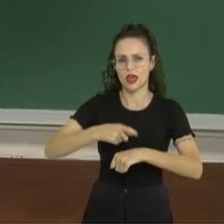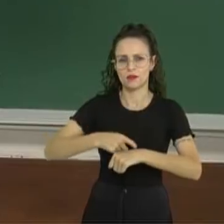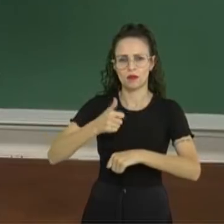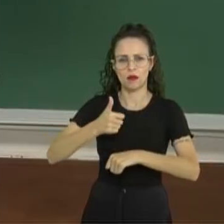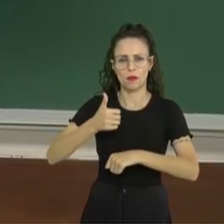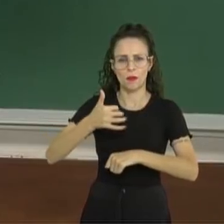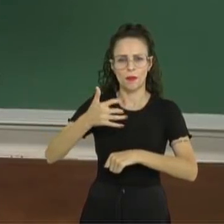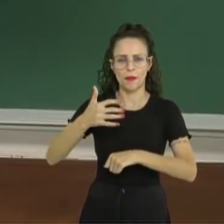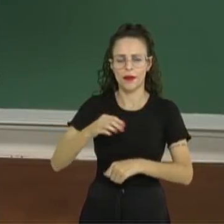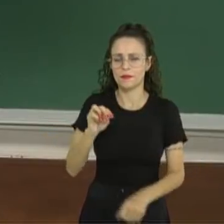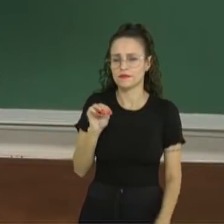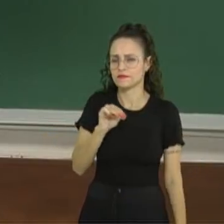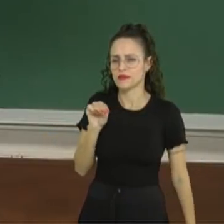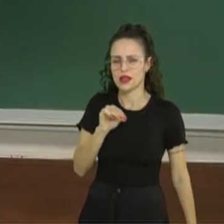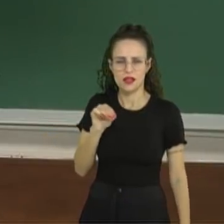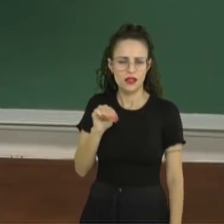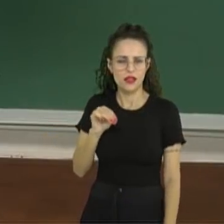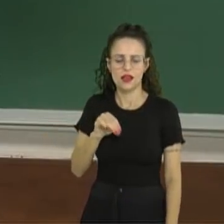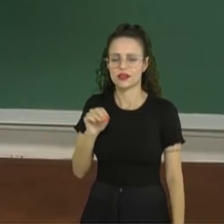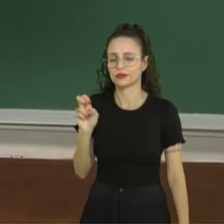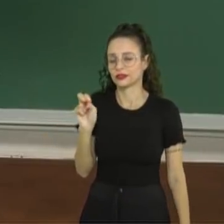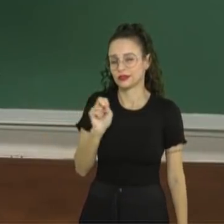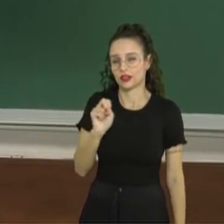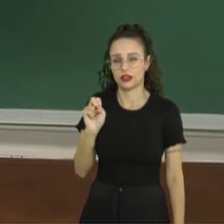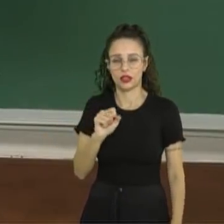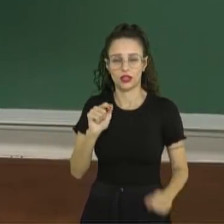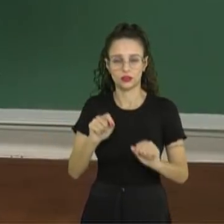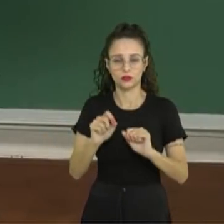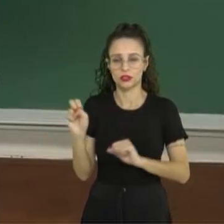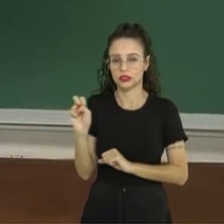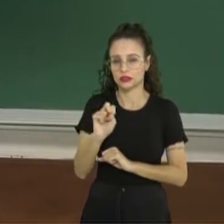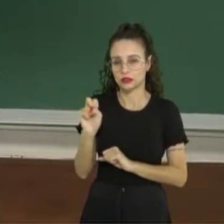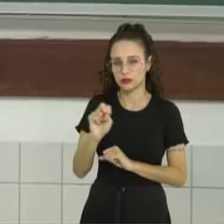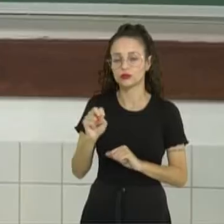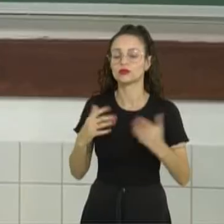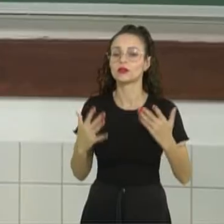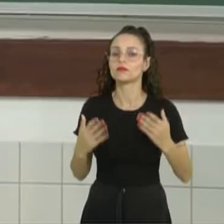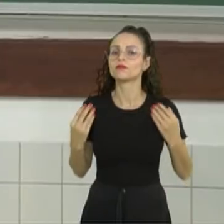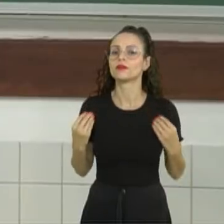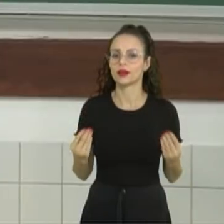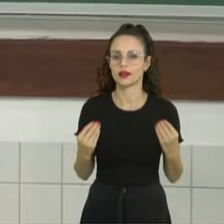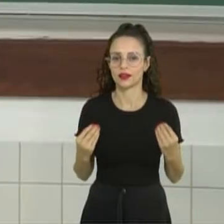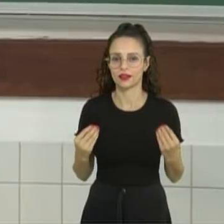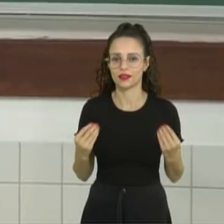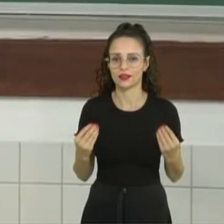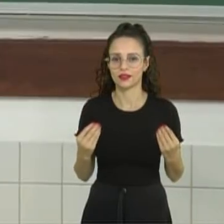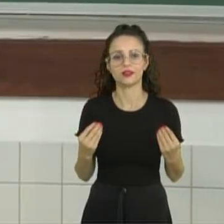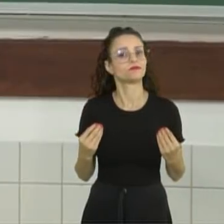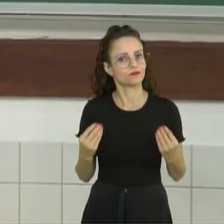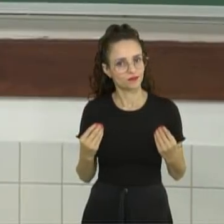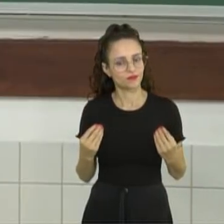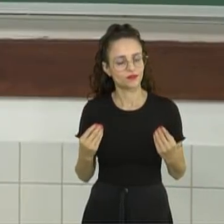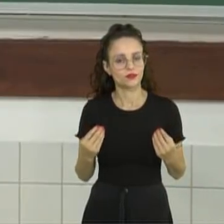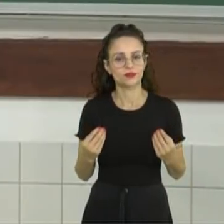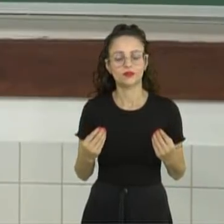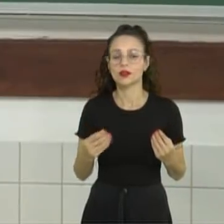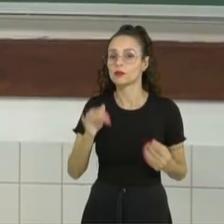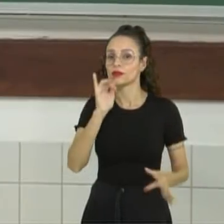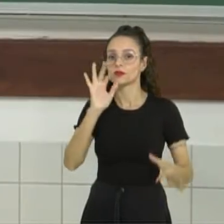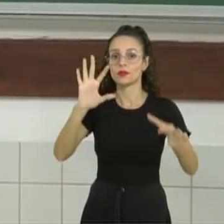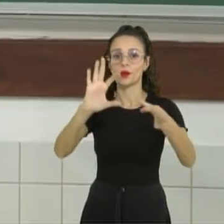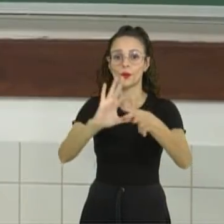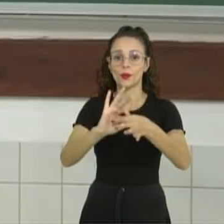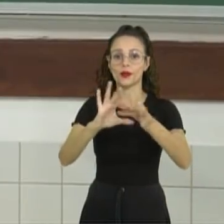que marcam milésimos do centésimo até milésimo de segundos. Mas para que marcar tanto isso, professor? Olimpíadas,